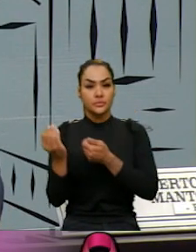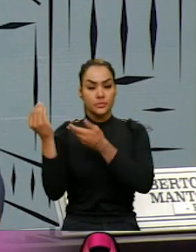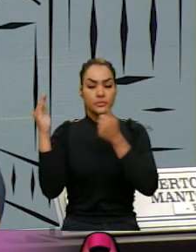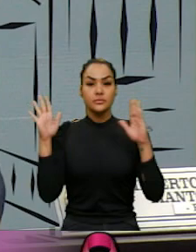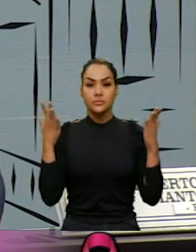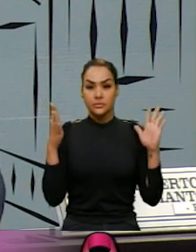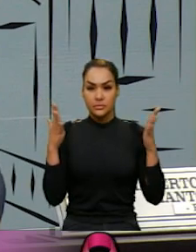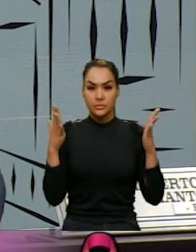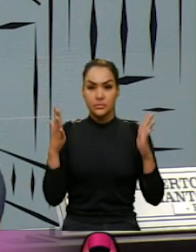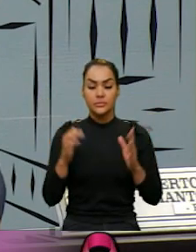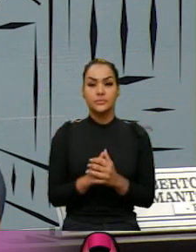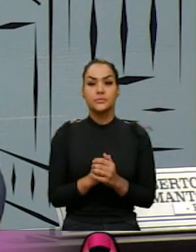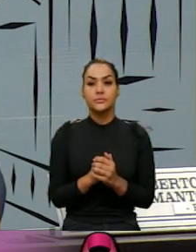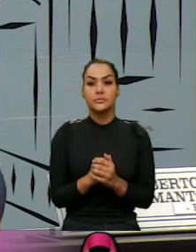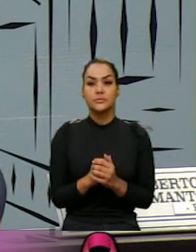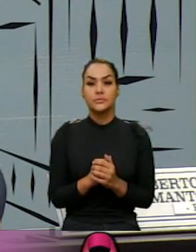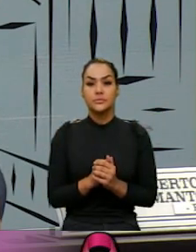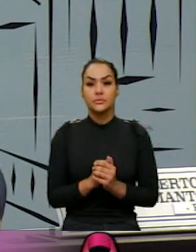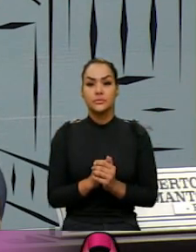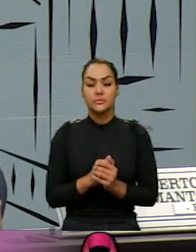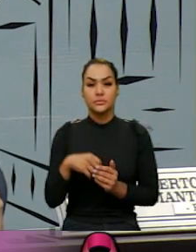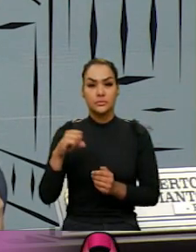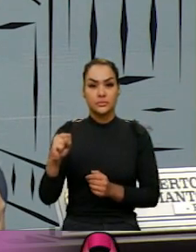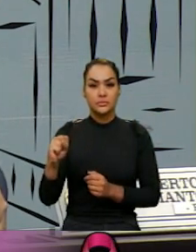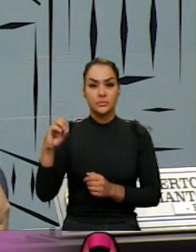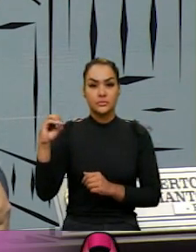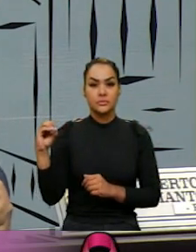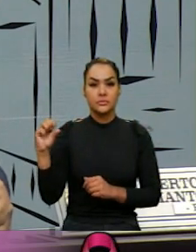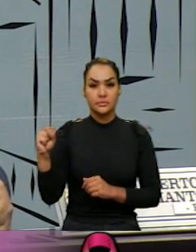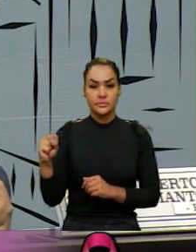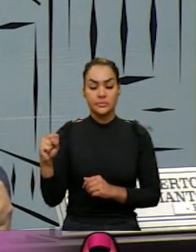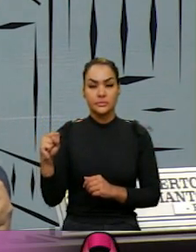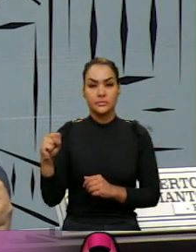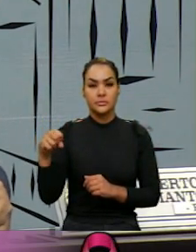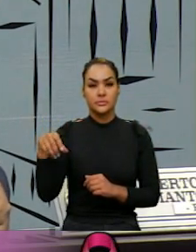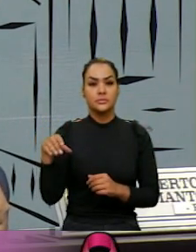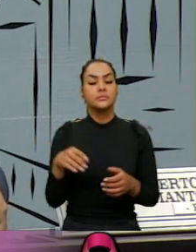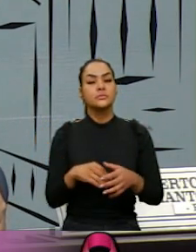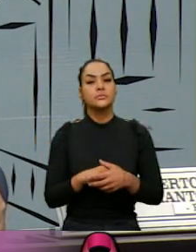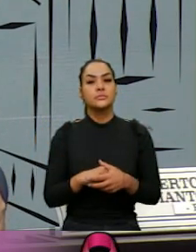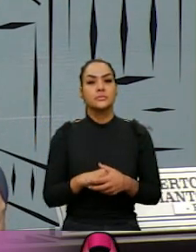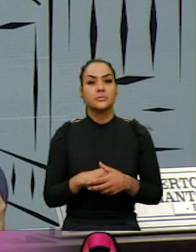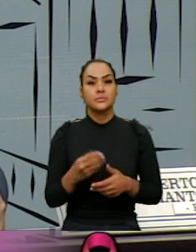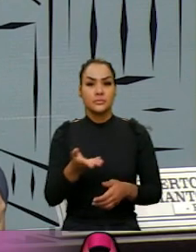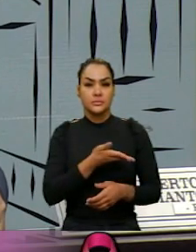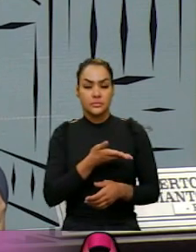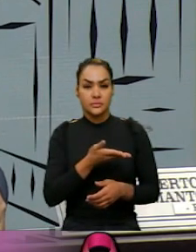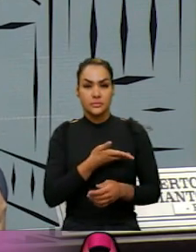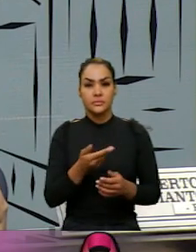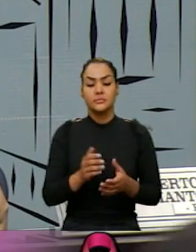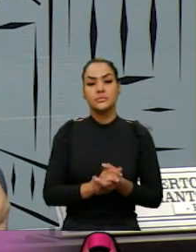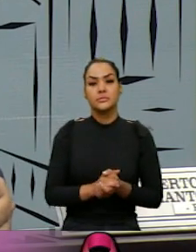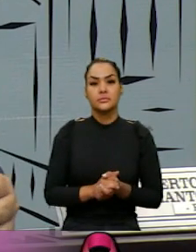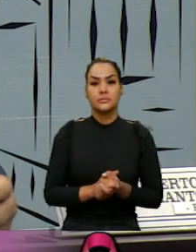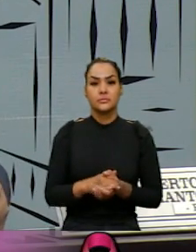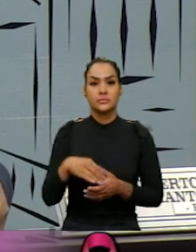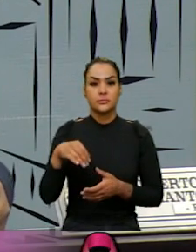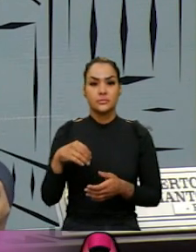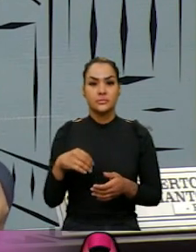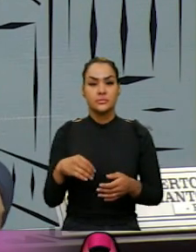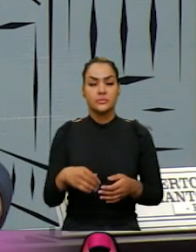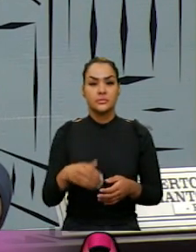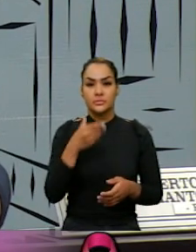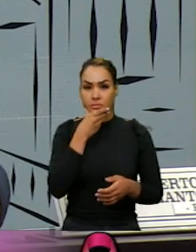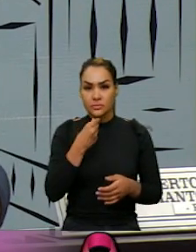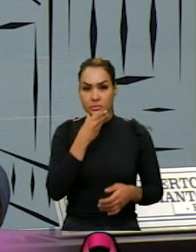aplauso ao SOS Entidades, na pessoa aí do Zé Carlos